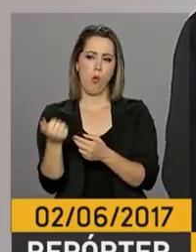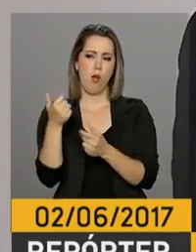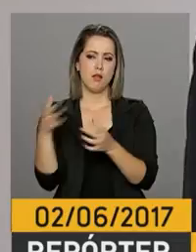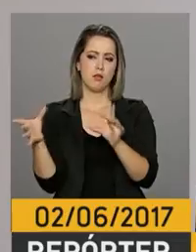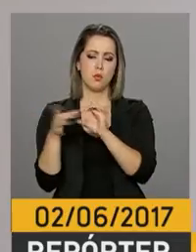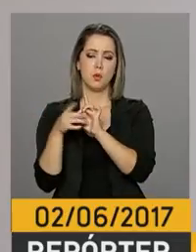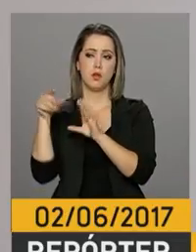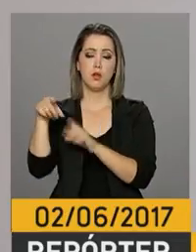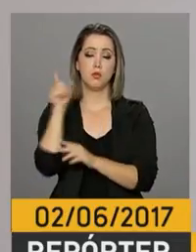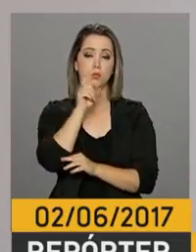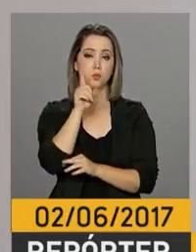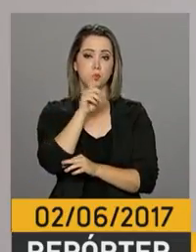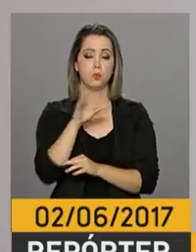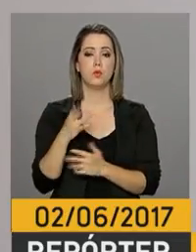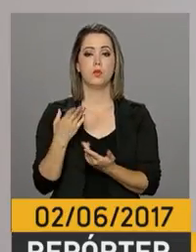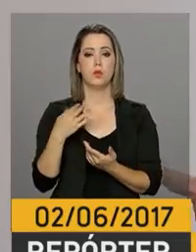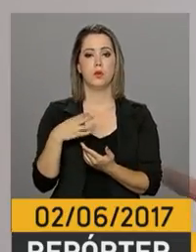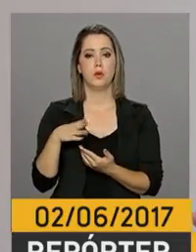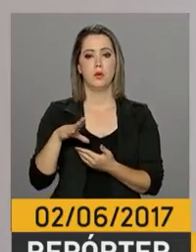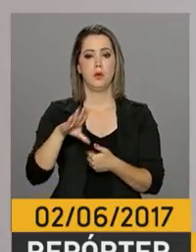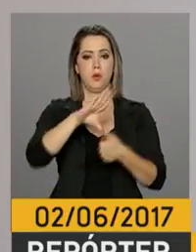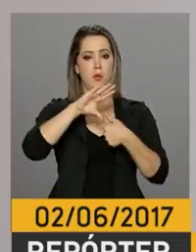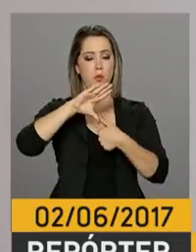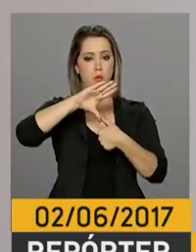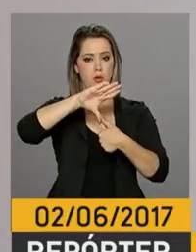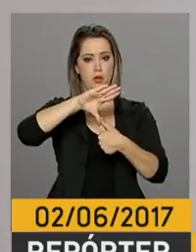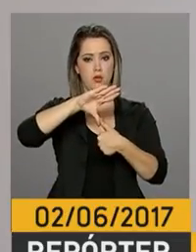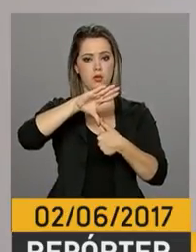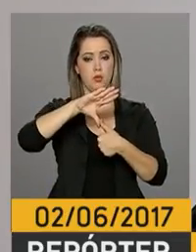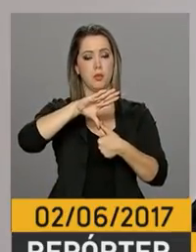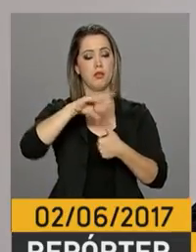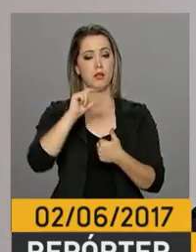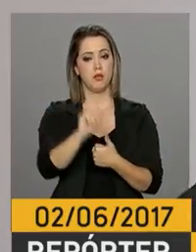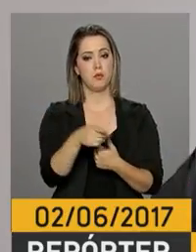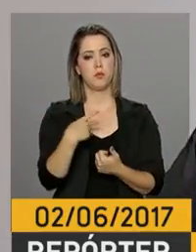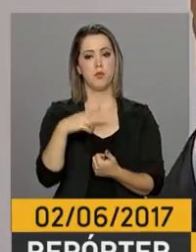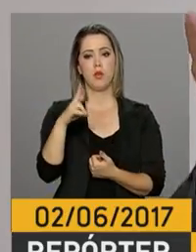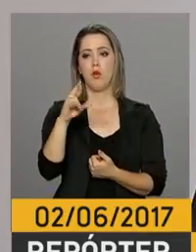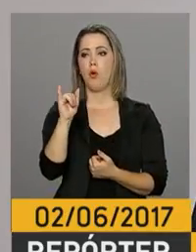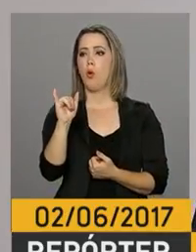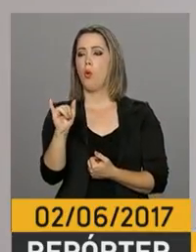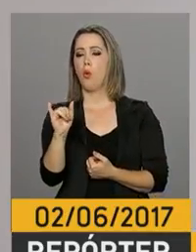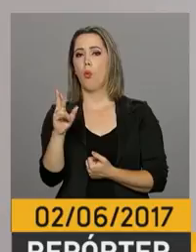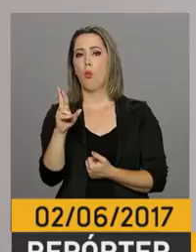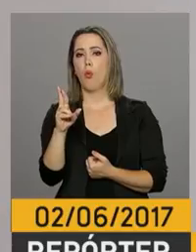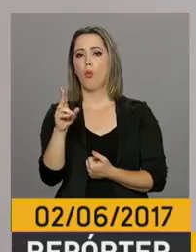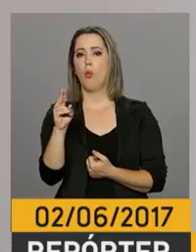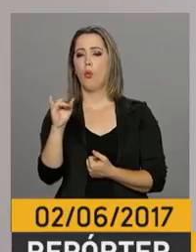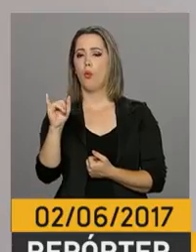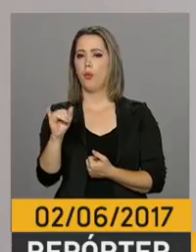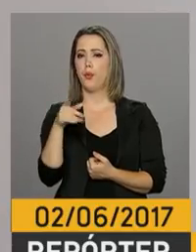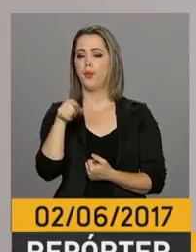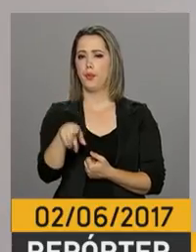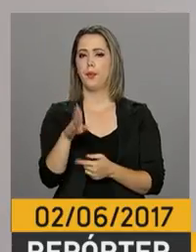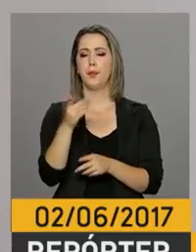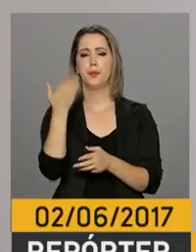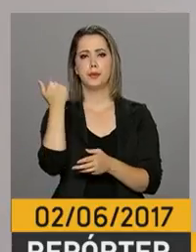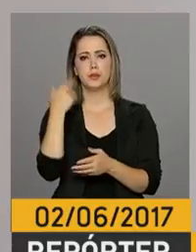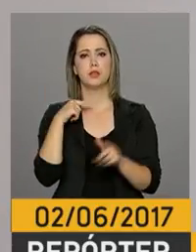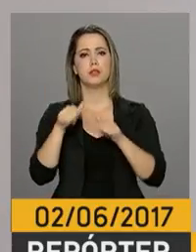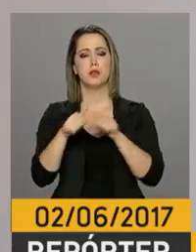recorda até que rui barbosa foi um dos que mais trabalharam pela constituição de